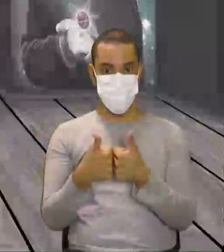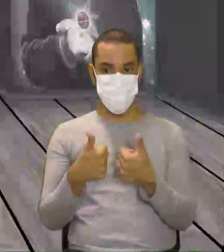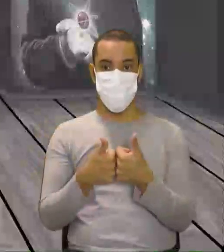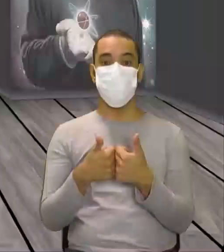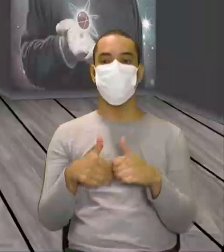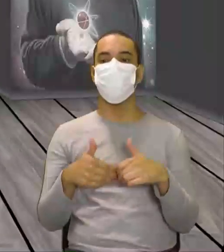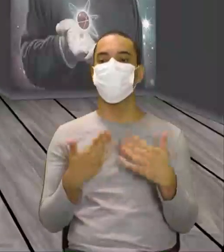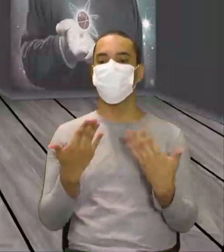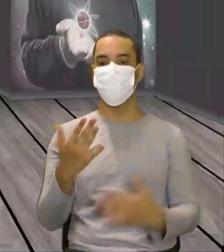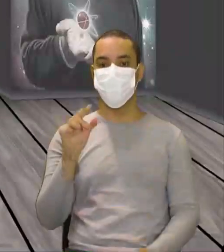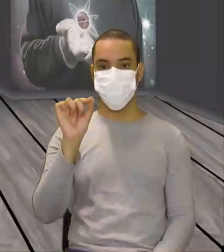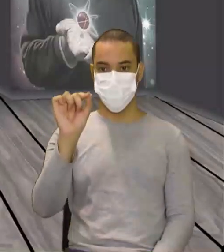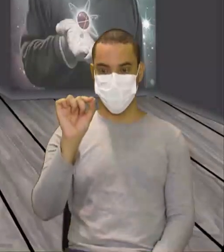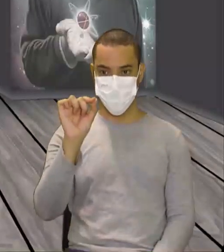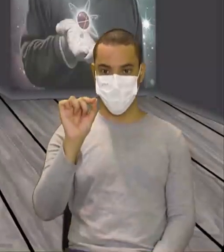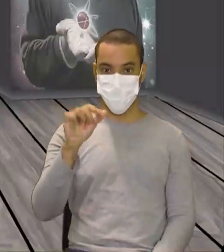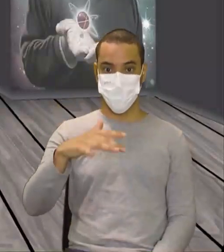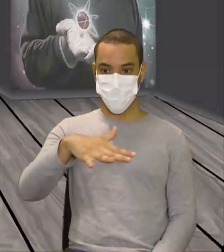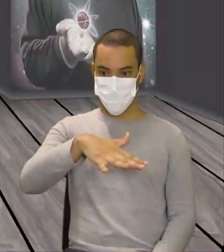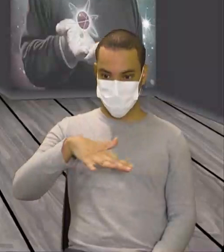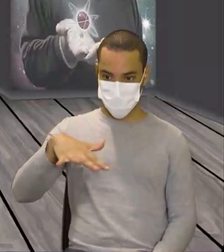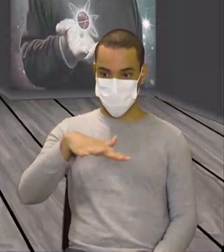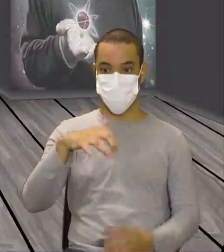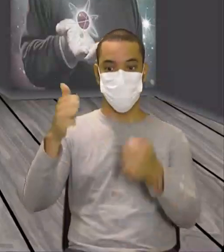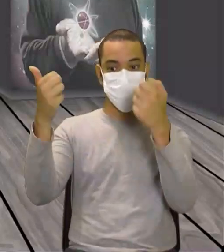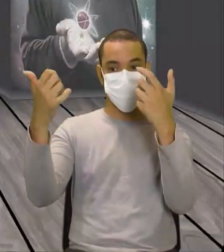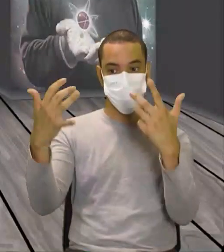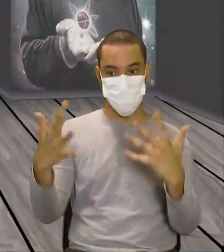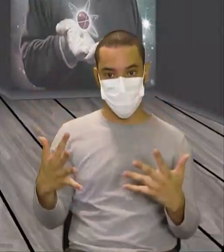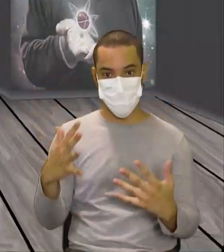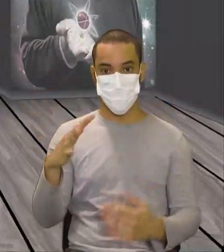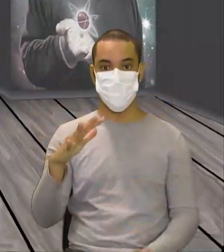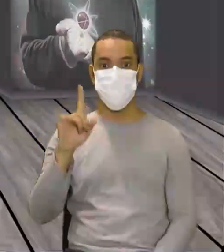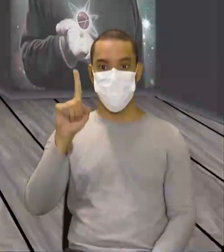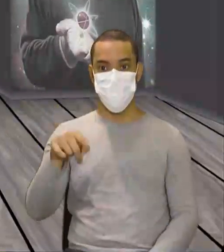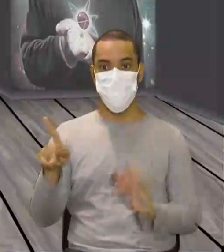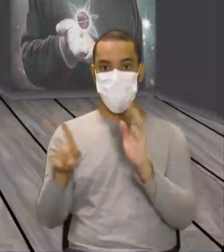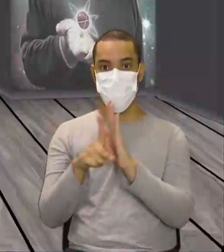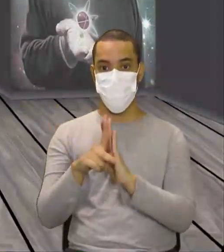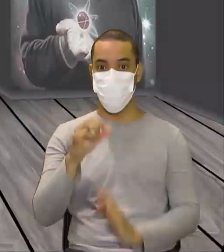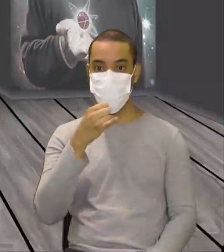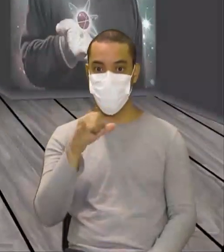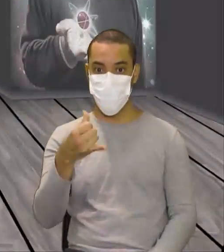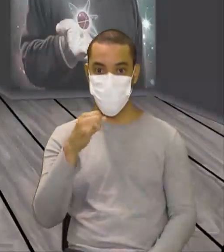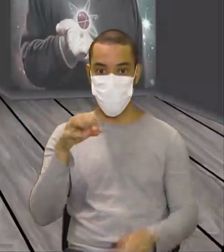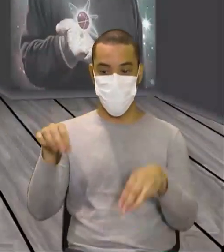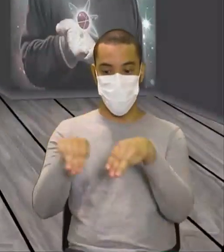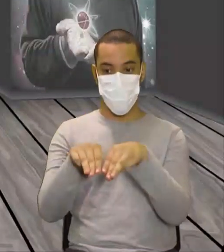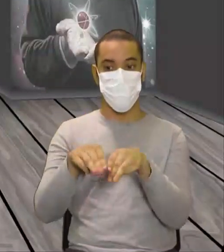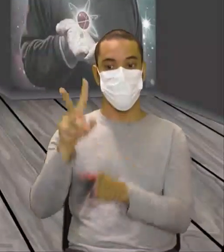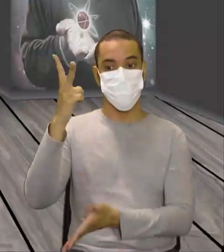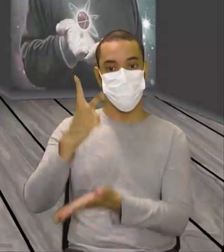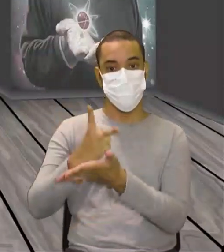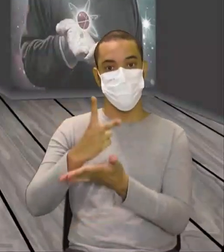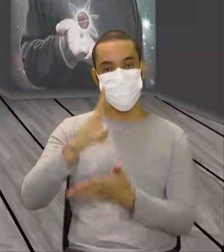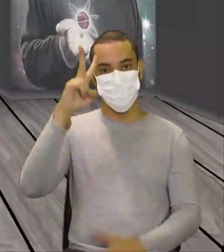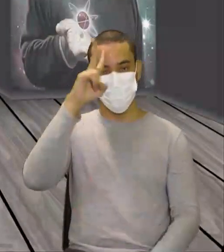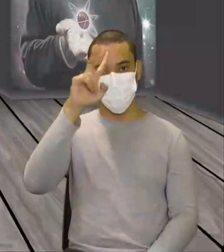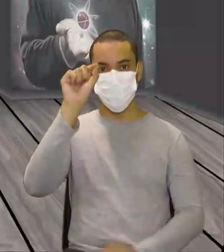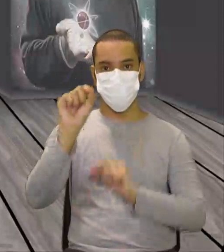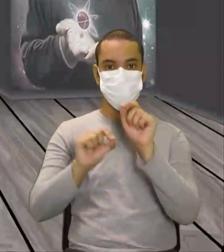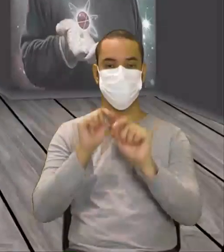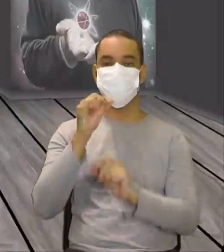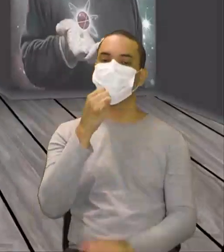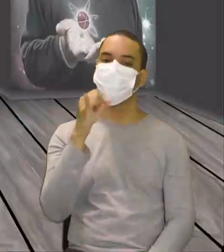só. Essa parte, quando fala eletromagnetismo, sempre lembrar, aonde passar uma corrente